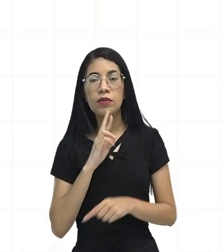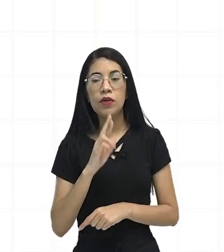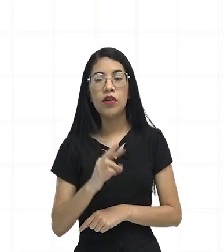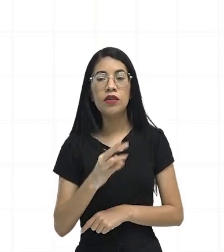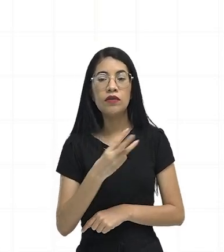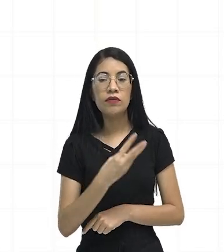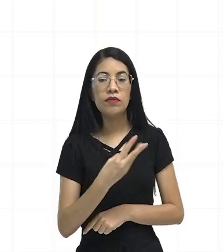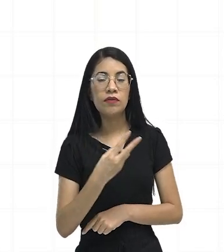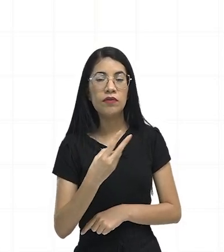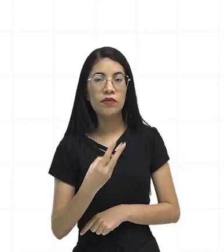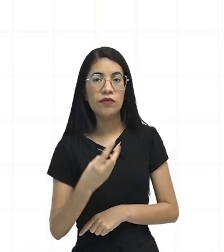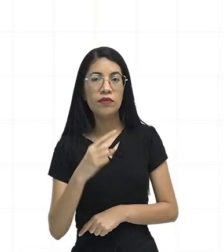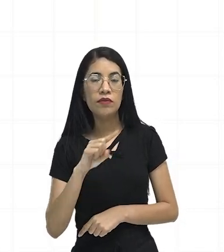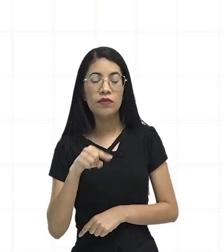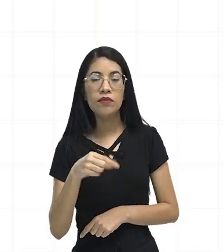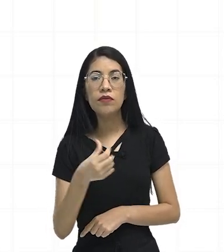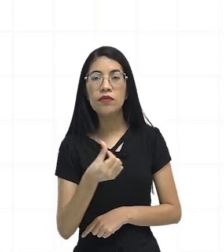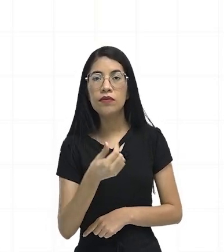23,67, ok?